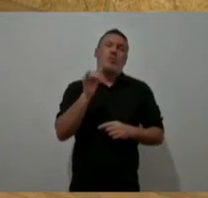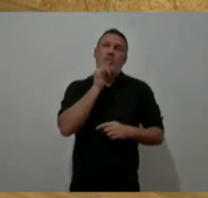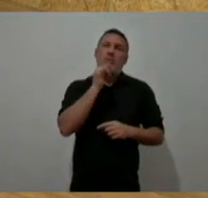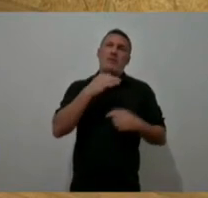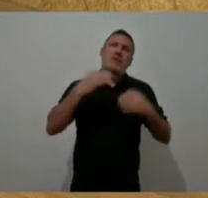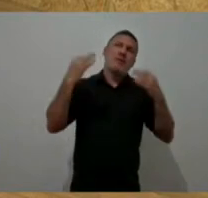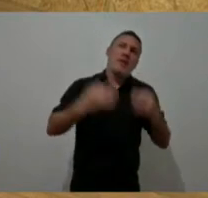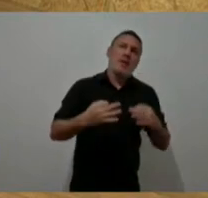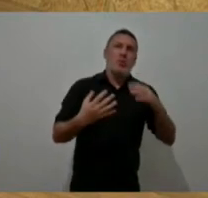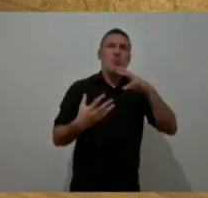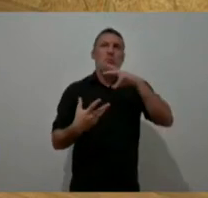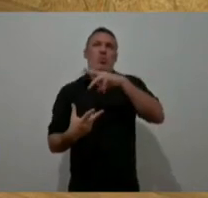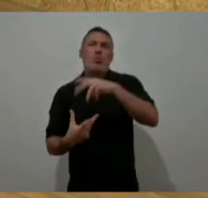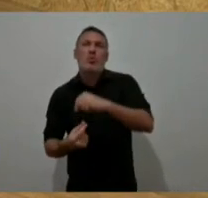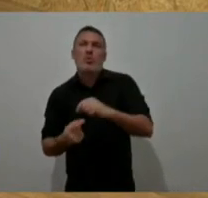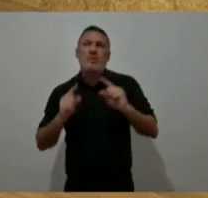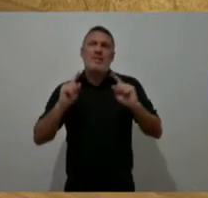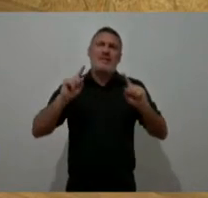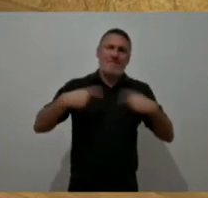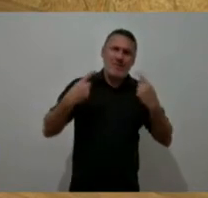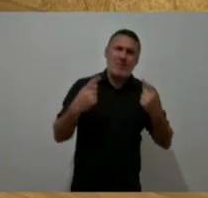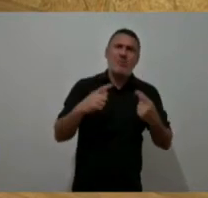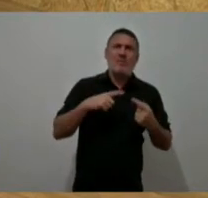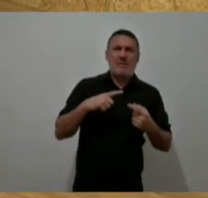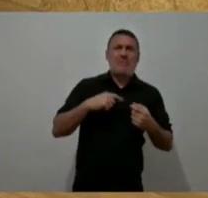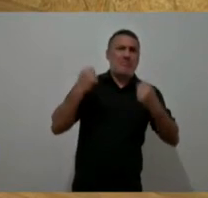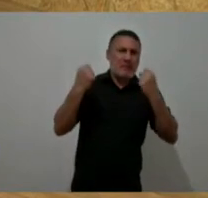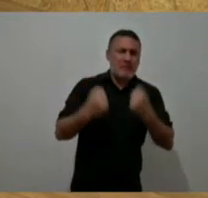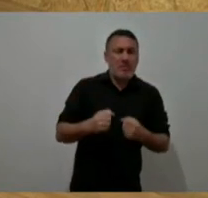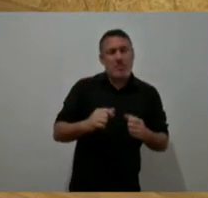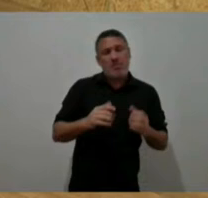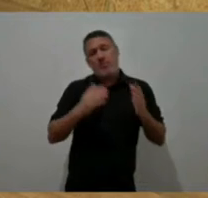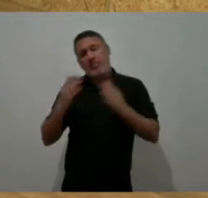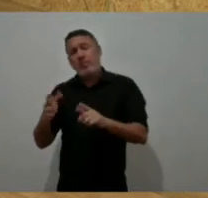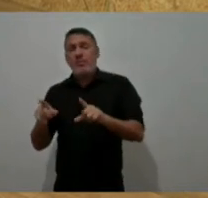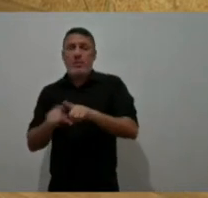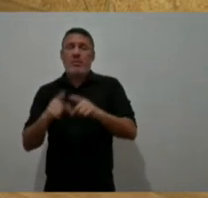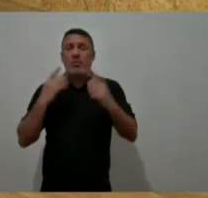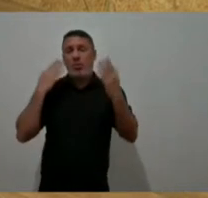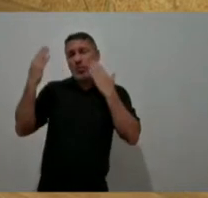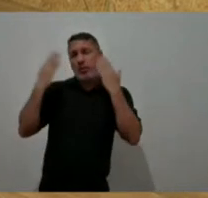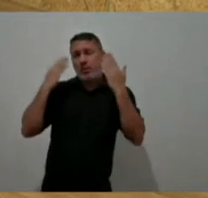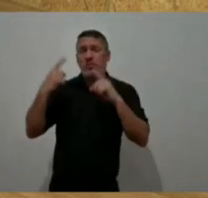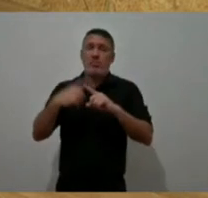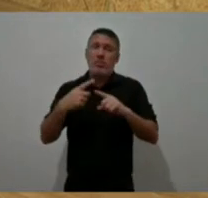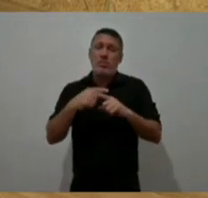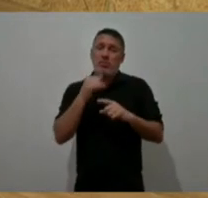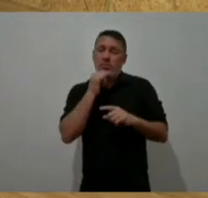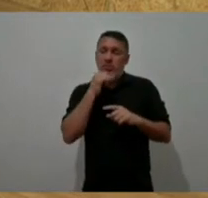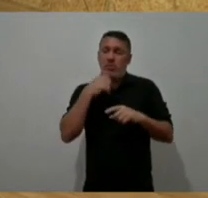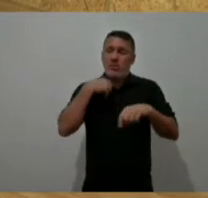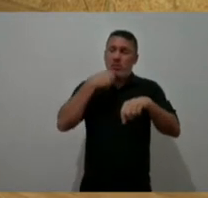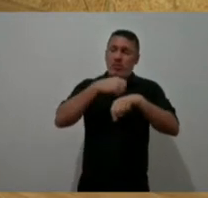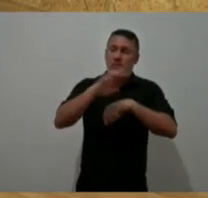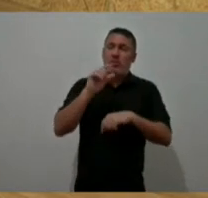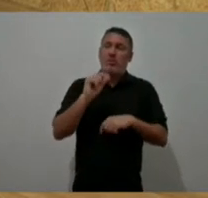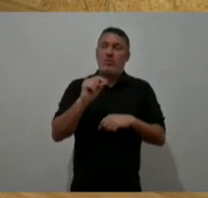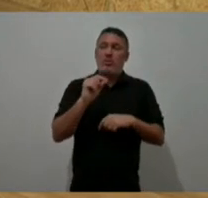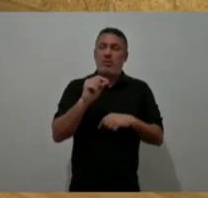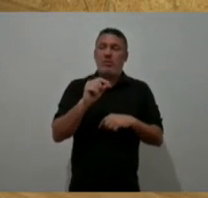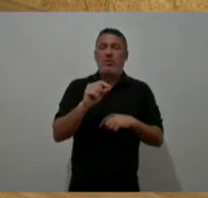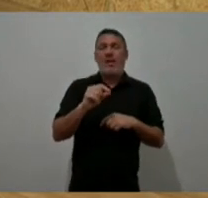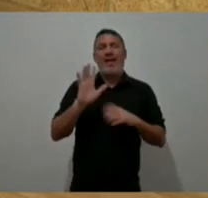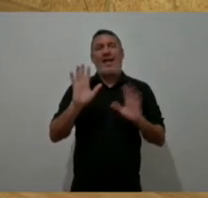desafios tremendos, mas também é uma vantagem comparativa. O que eu quero desmistificar um pouco essa visão de que esse negócio de ESG